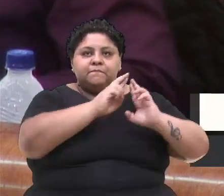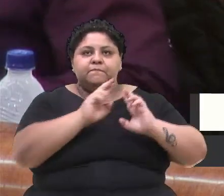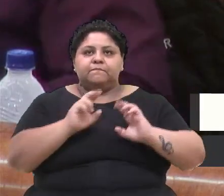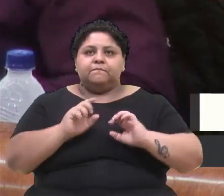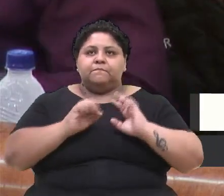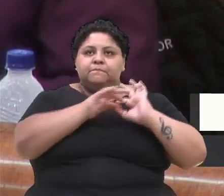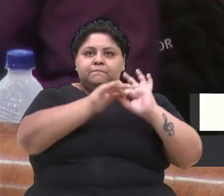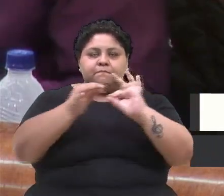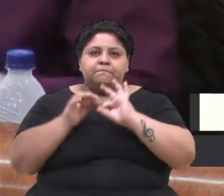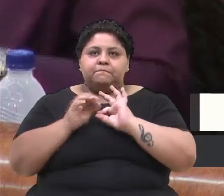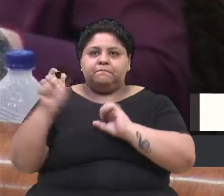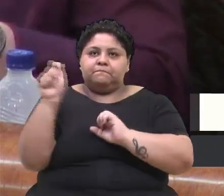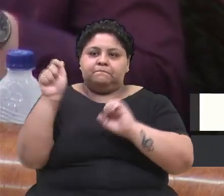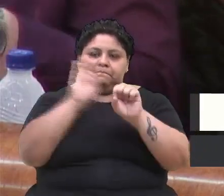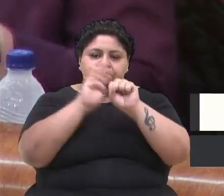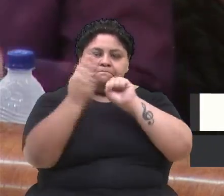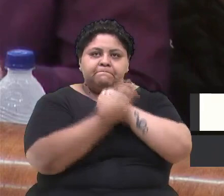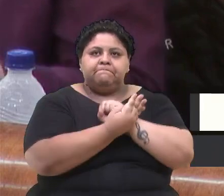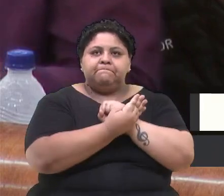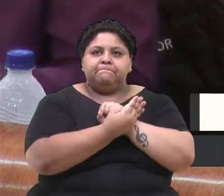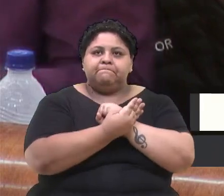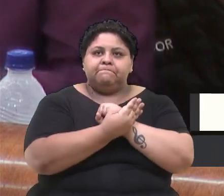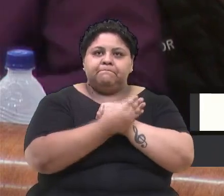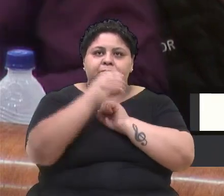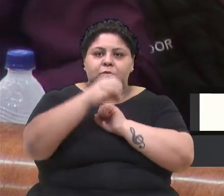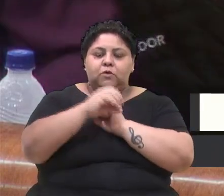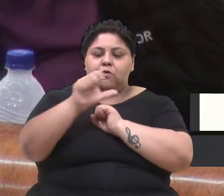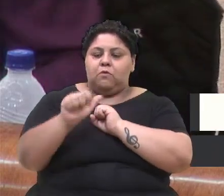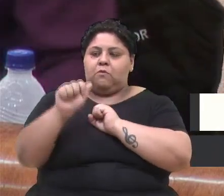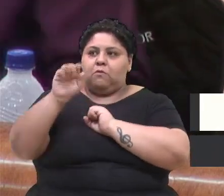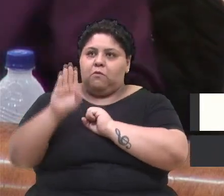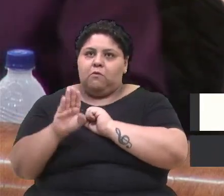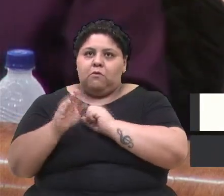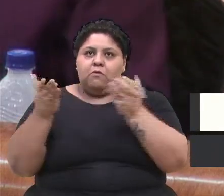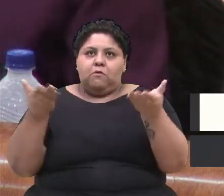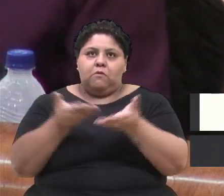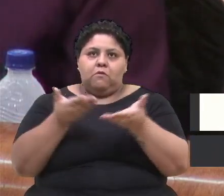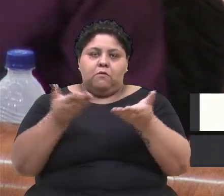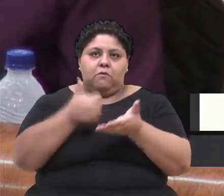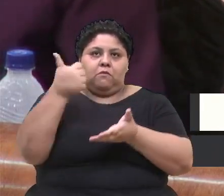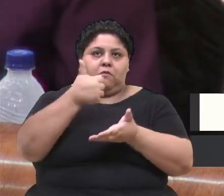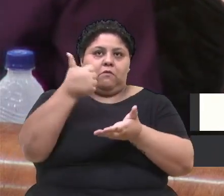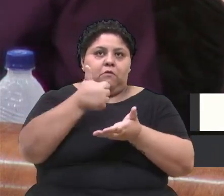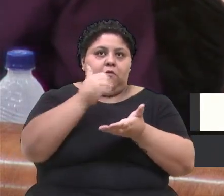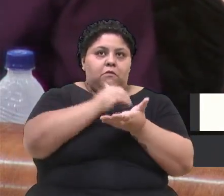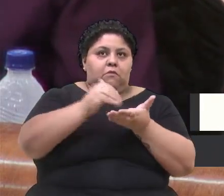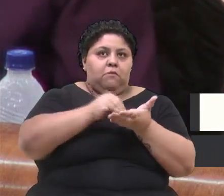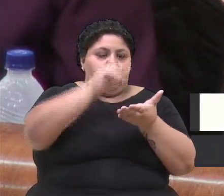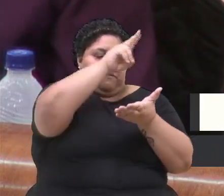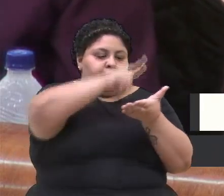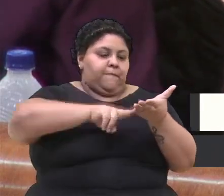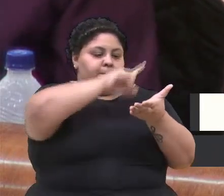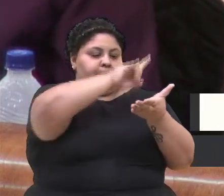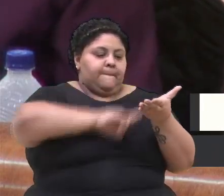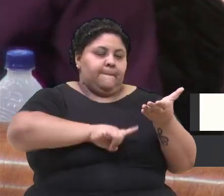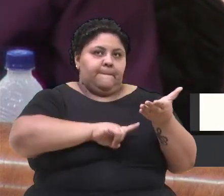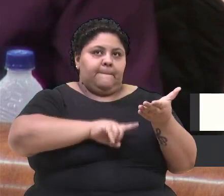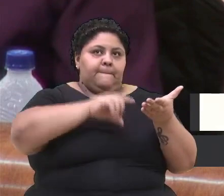das Associações de Bairros, UAB. Passo a palavra ao primeiro secretário que faça a leitura do ofício